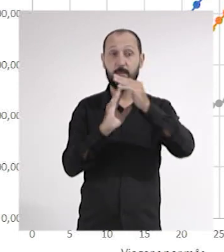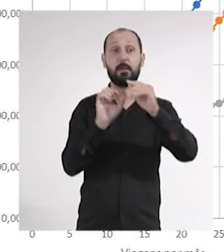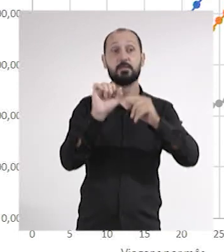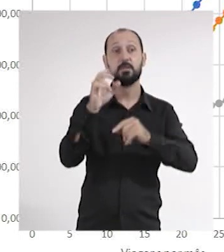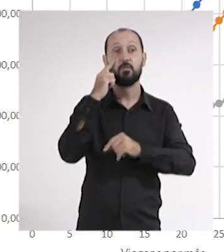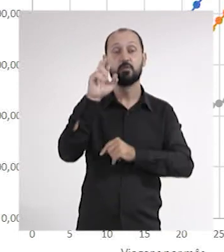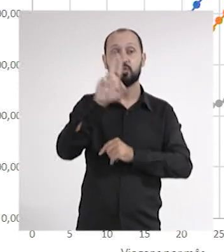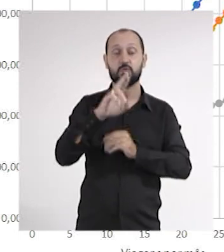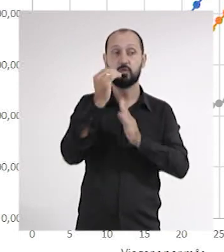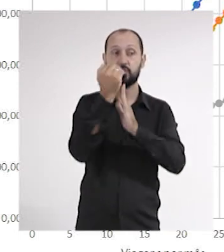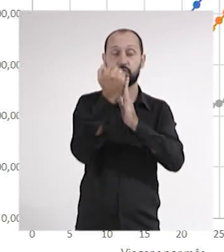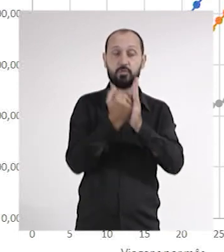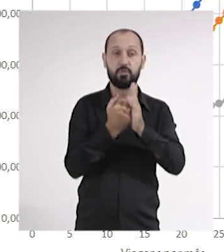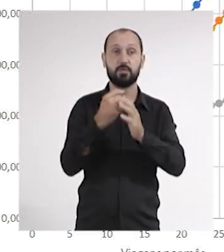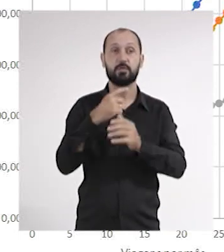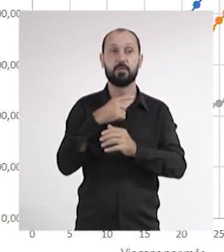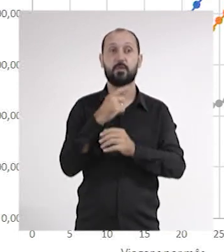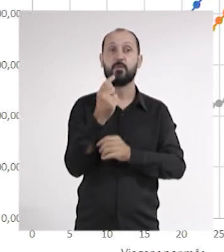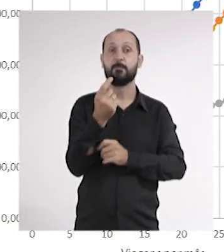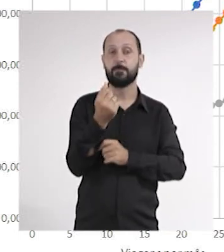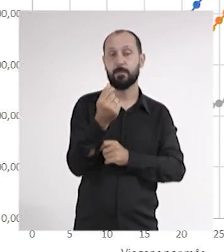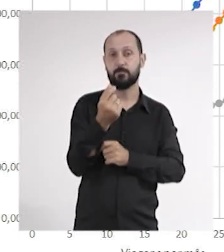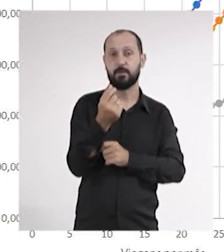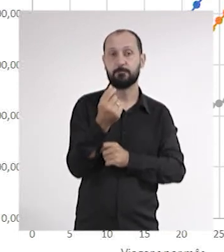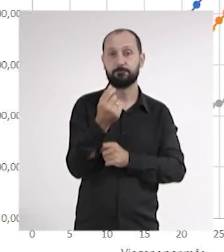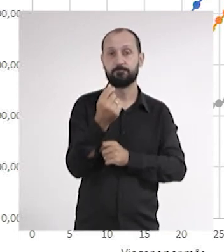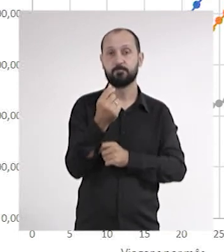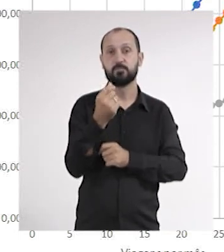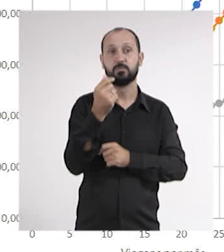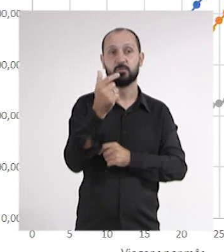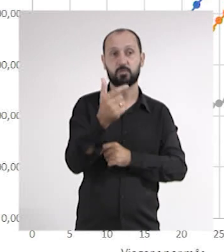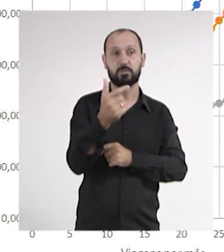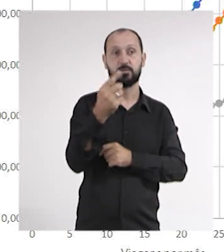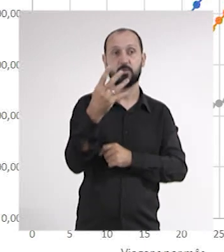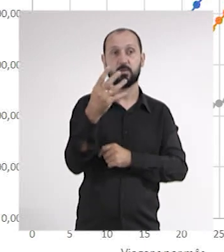frequente, teríamos o valor de R$